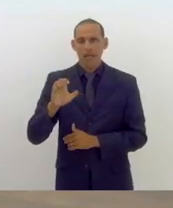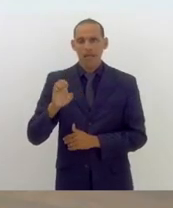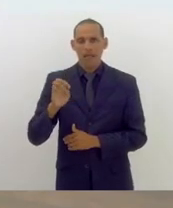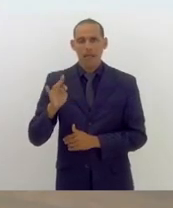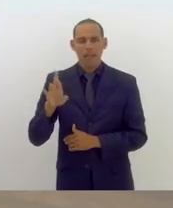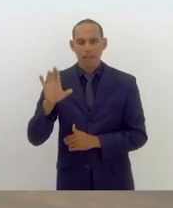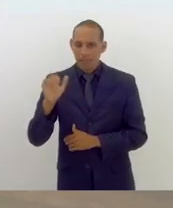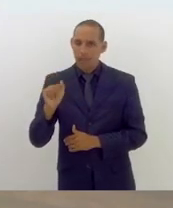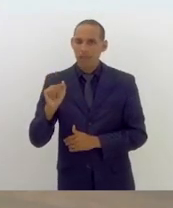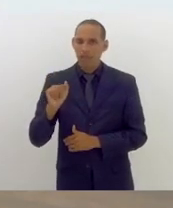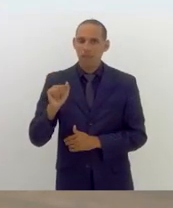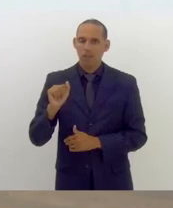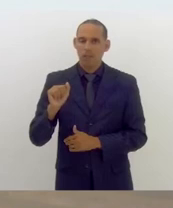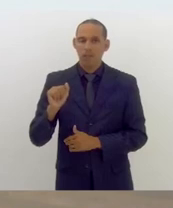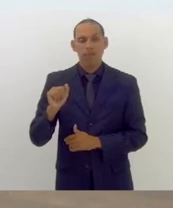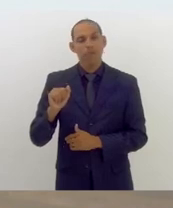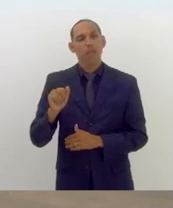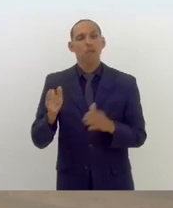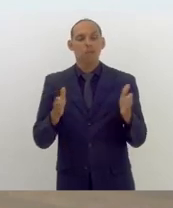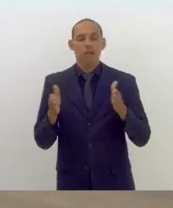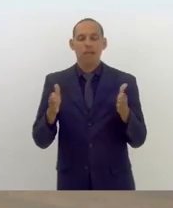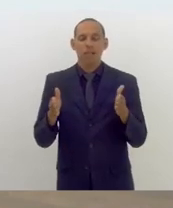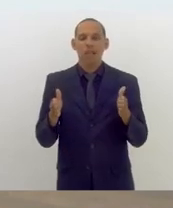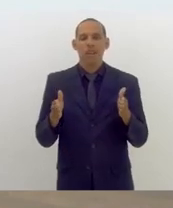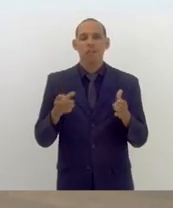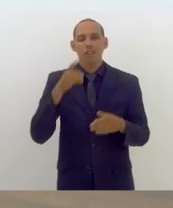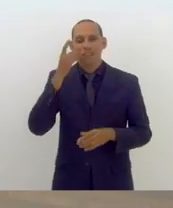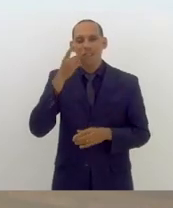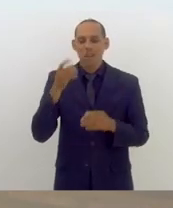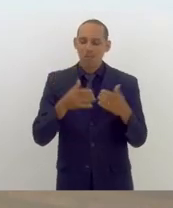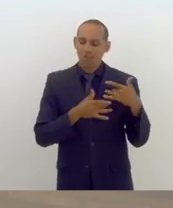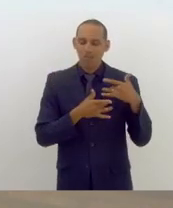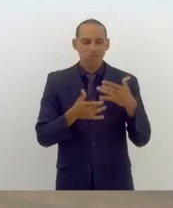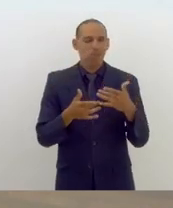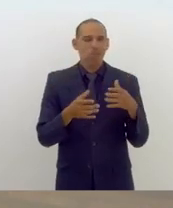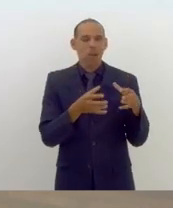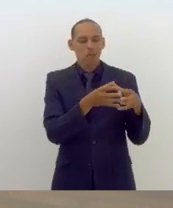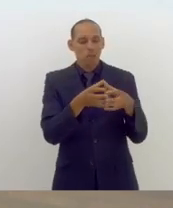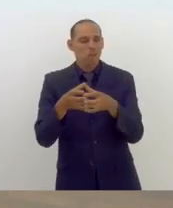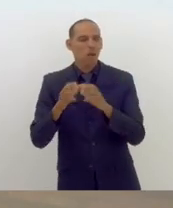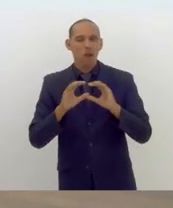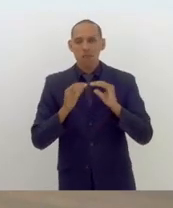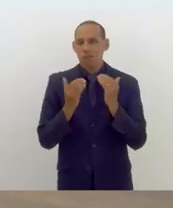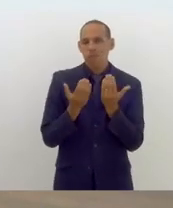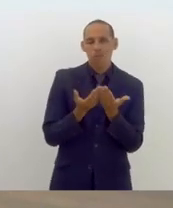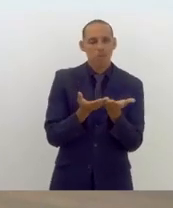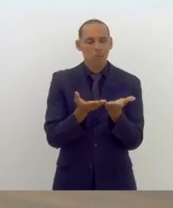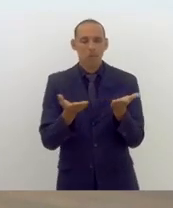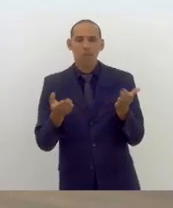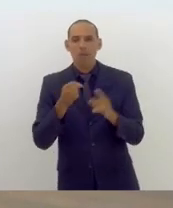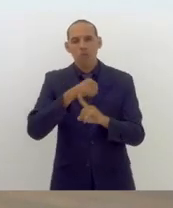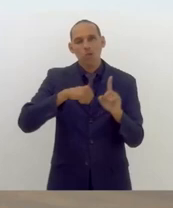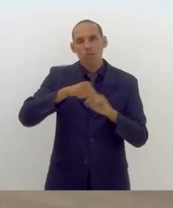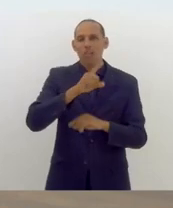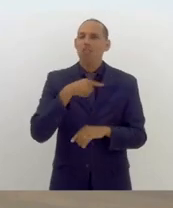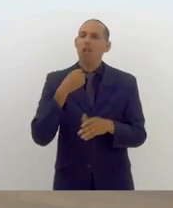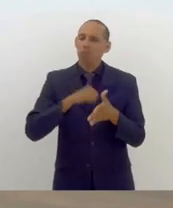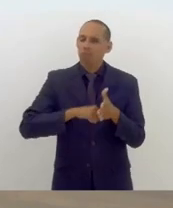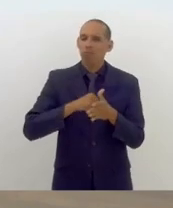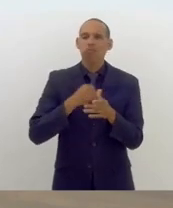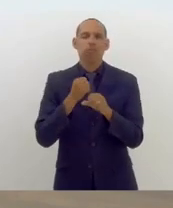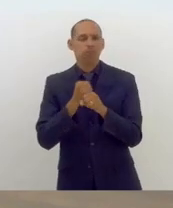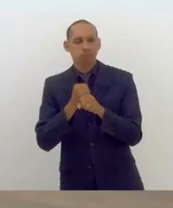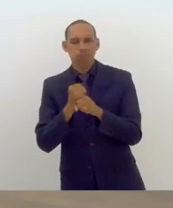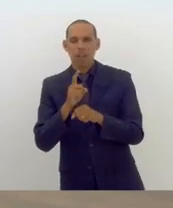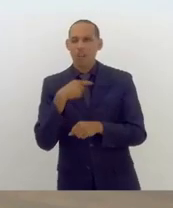do mandato coloca o deputado à disposição dos movimentos coletivos da rede sociedade civil a gente está nessa luta bastante tempo